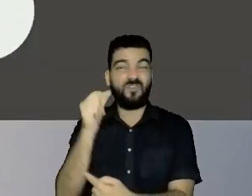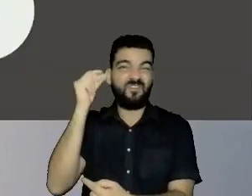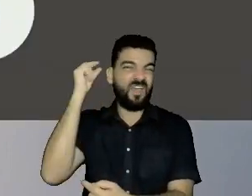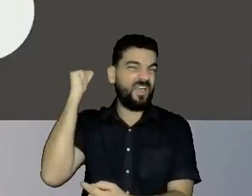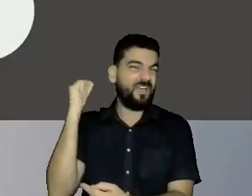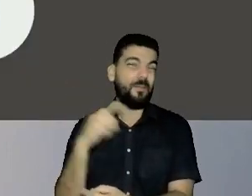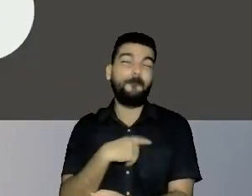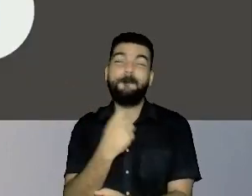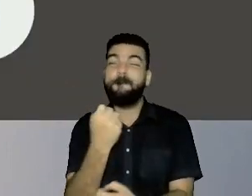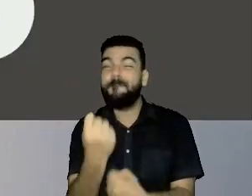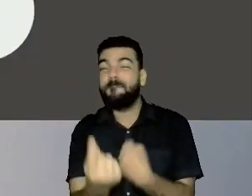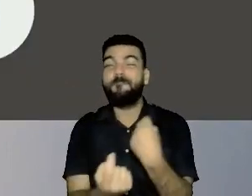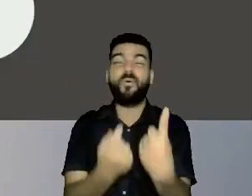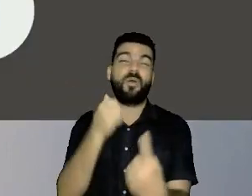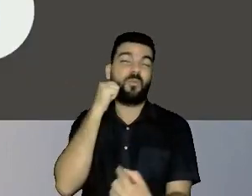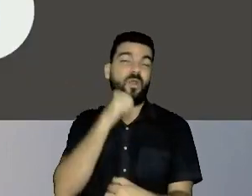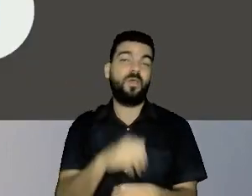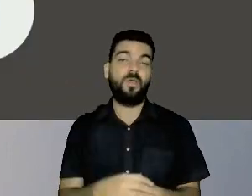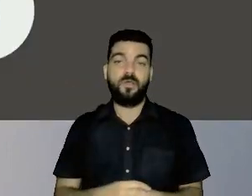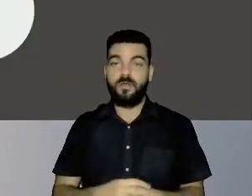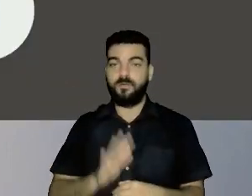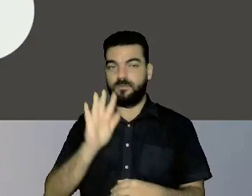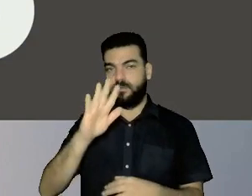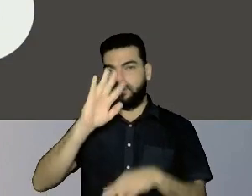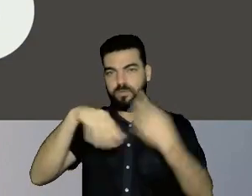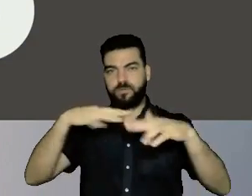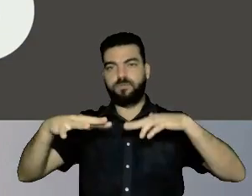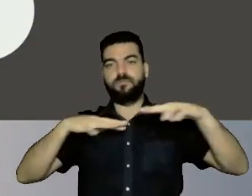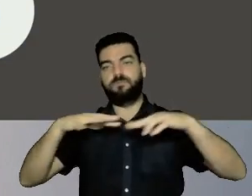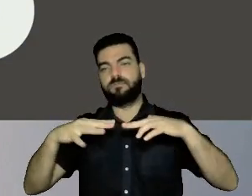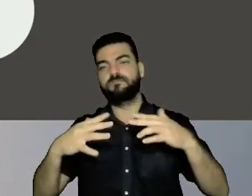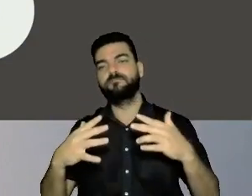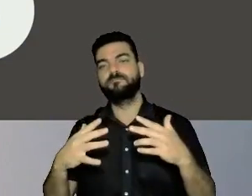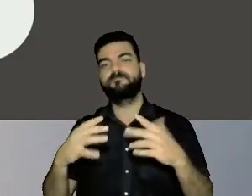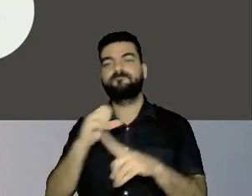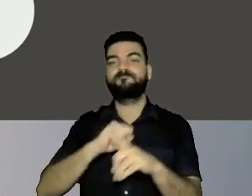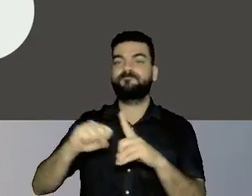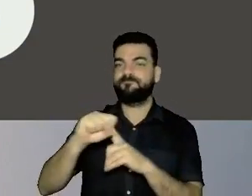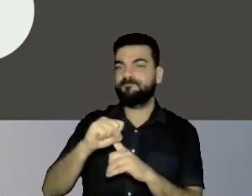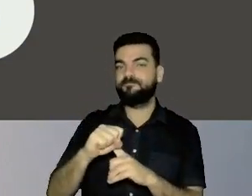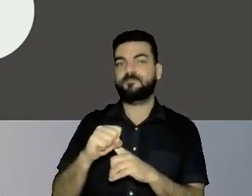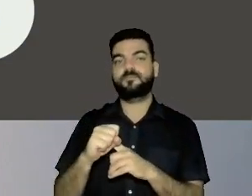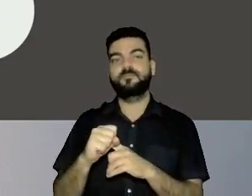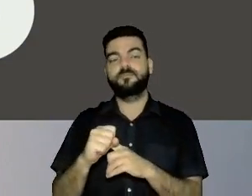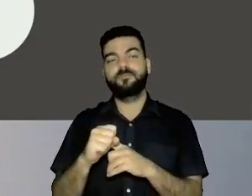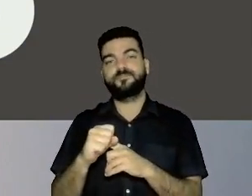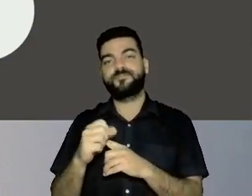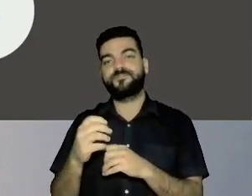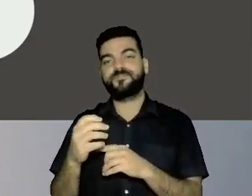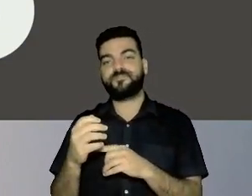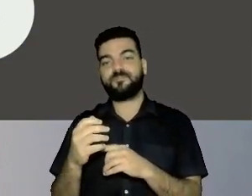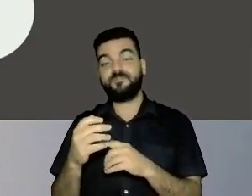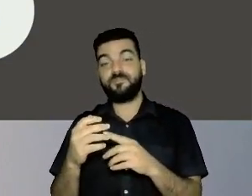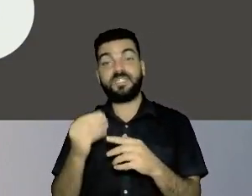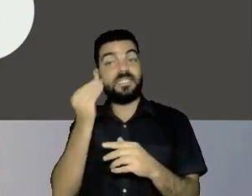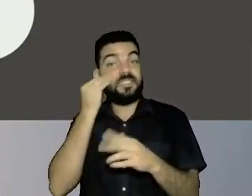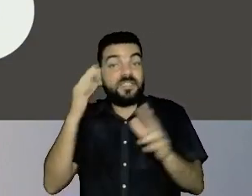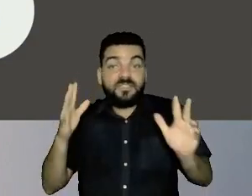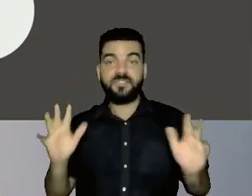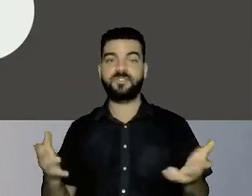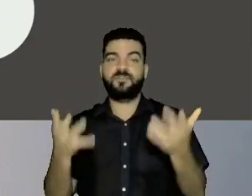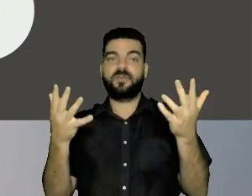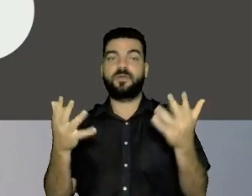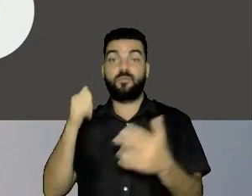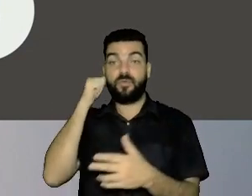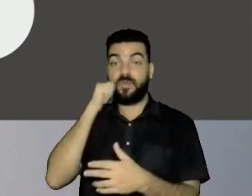seus registros nos livros de história da arte mais antigos. Felizmente, a partir dos